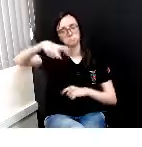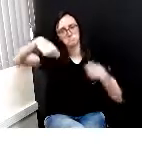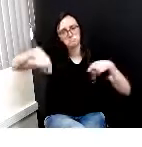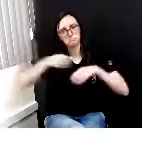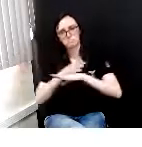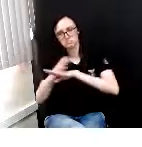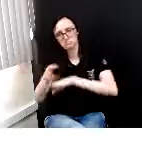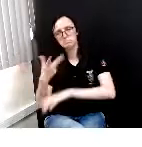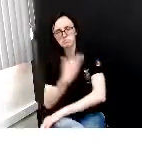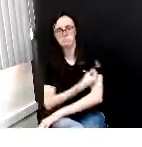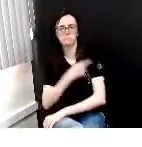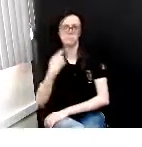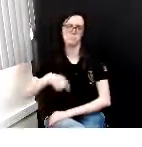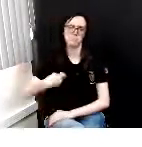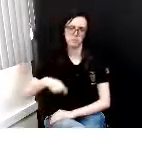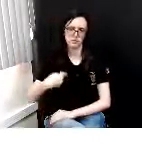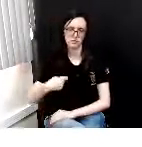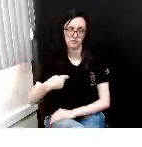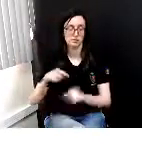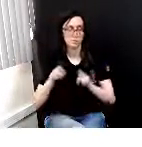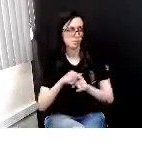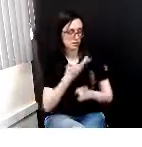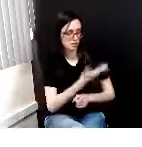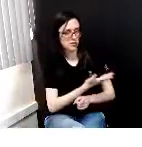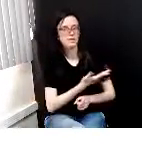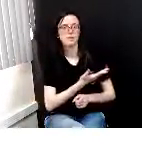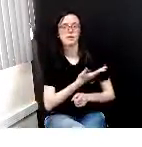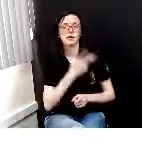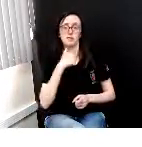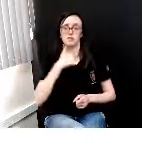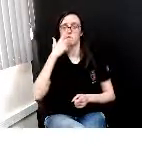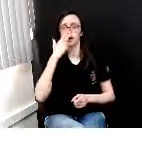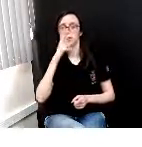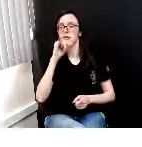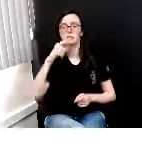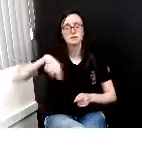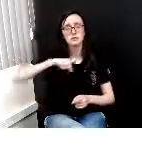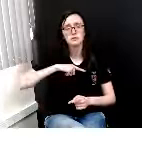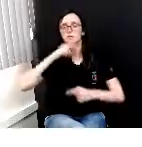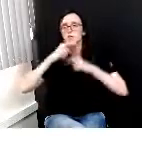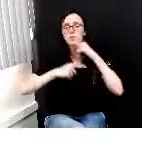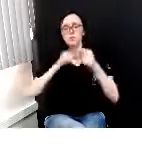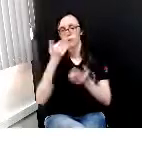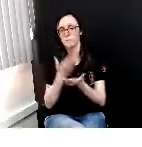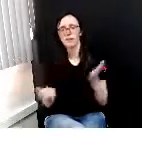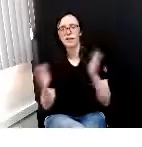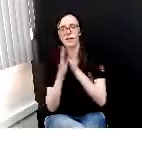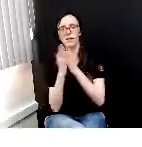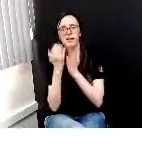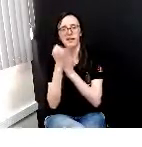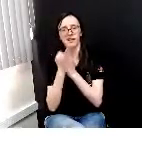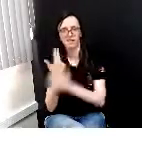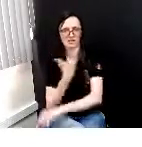realizem a vacinação. Inclusive, né, doutora, eu acho que aqueles que têm dúvida, perderam o cartão, enfim,